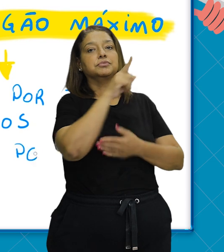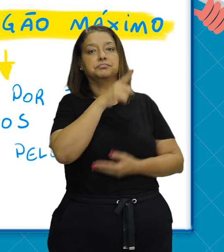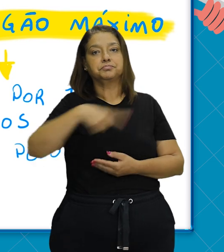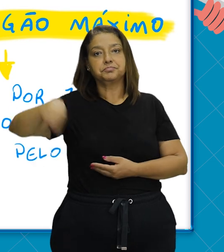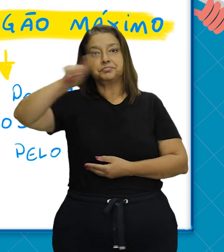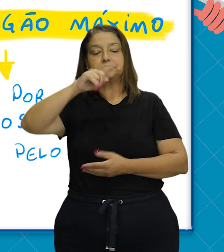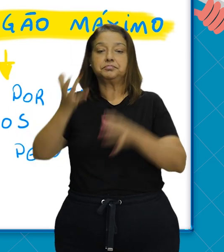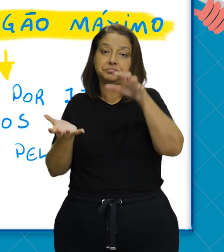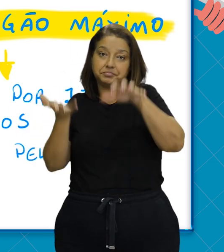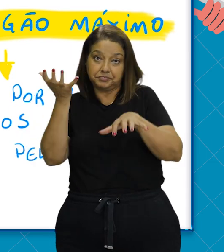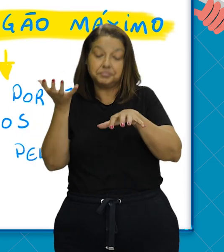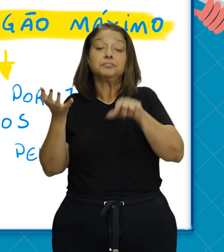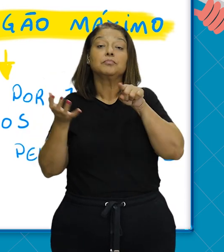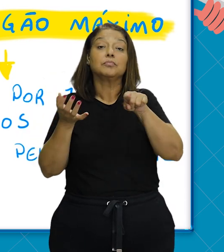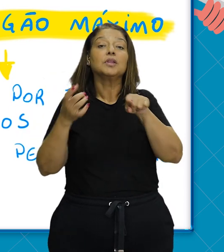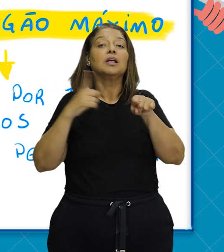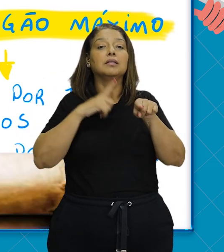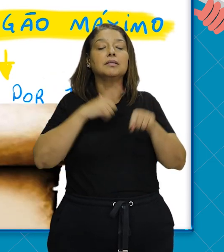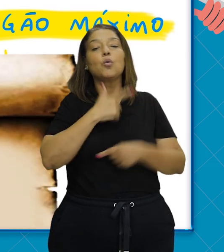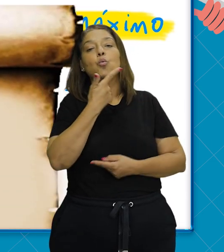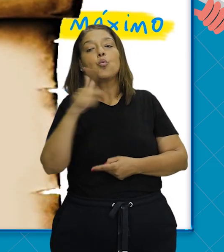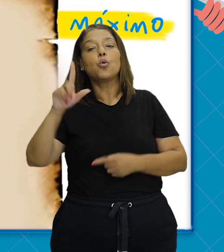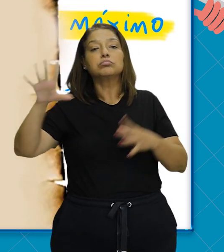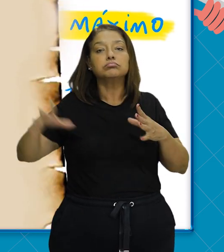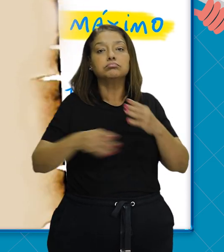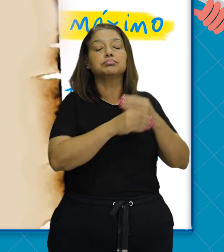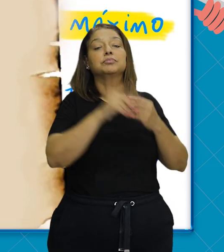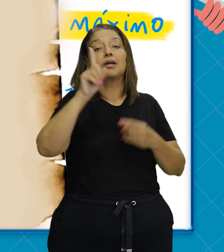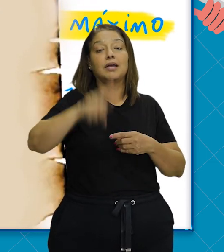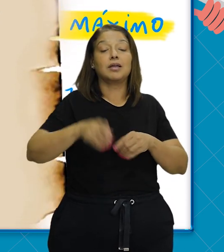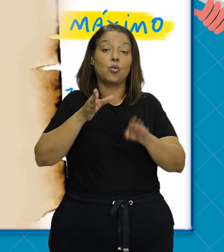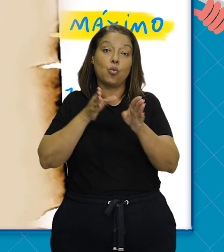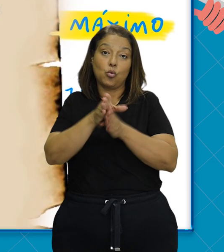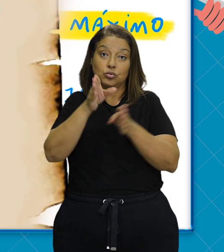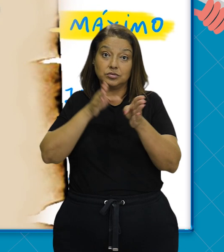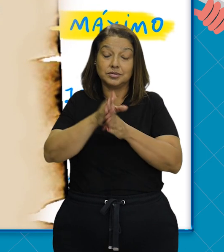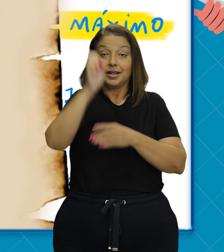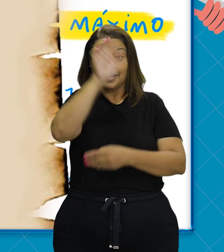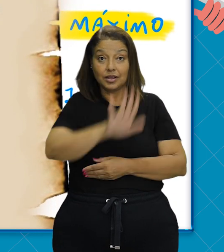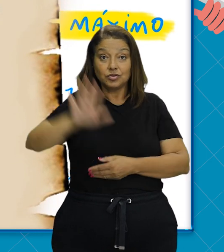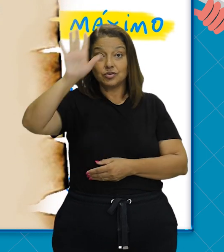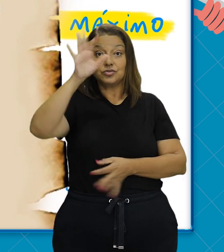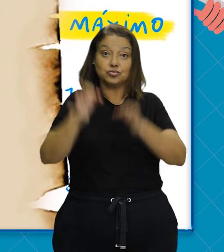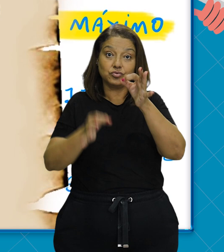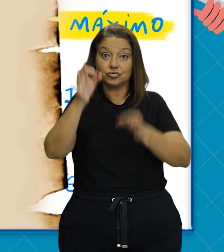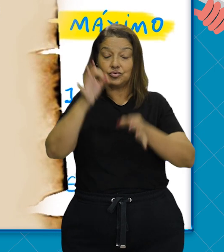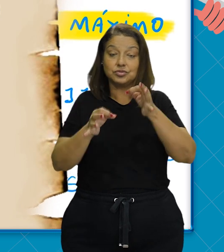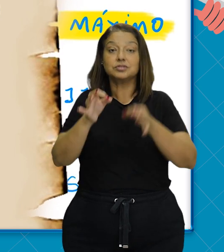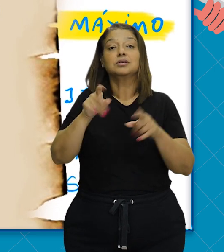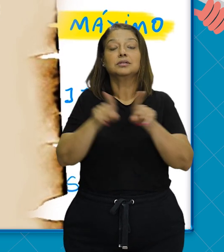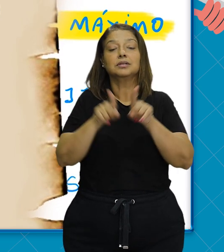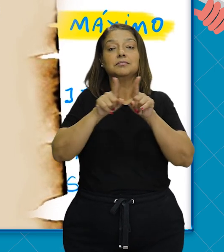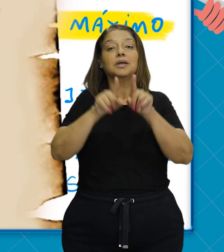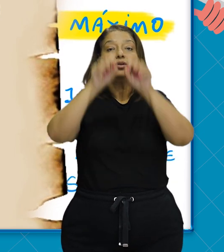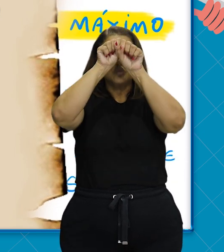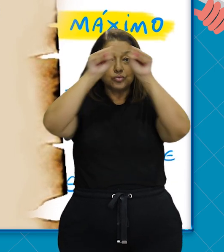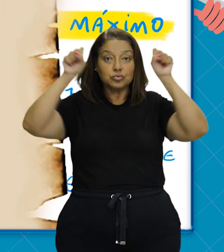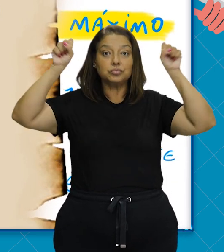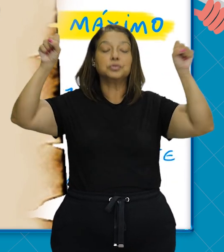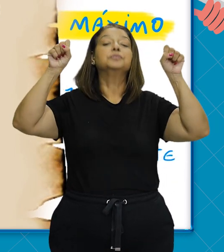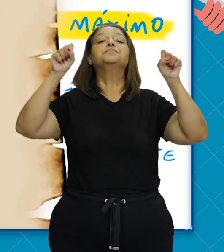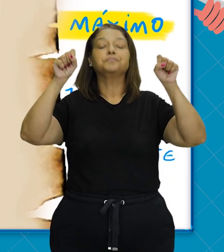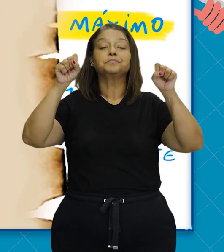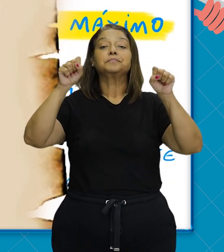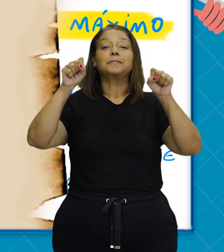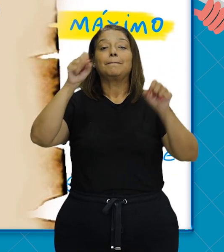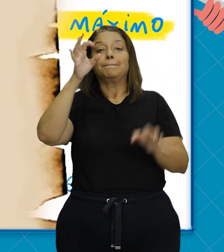pelo Senado. Os outros órgãos que compõem o Poder Judiciário são o Conselho Nacional de Justiça, ou CNJ, o Superior